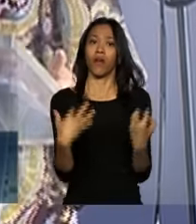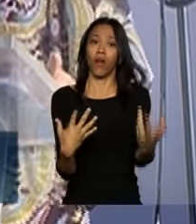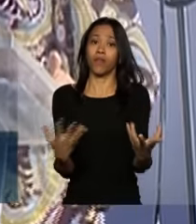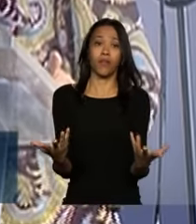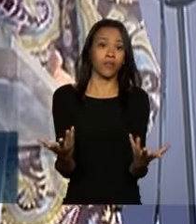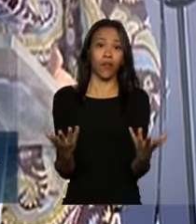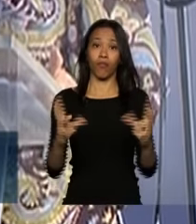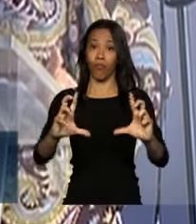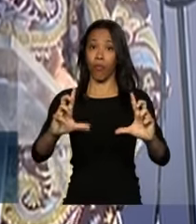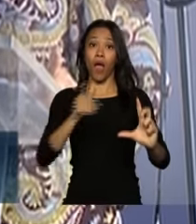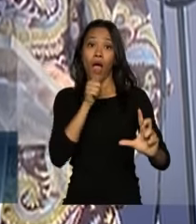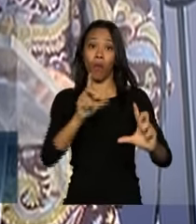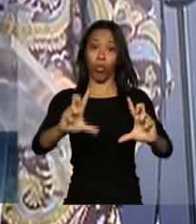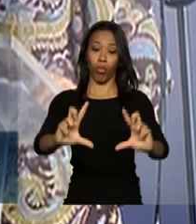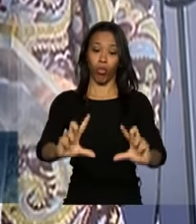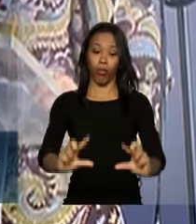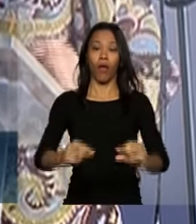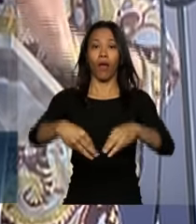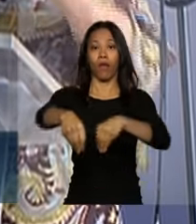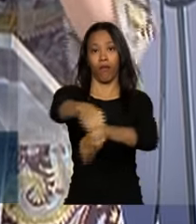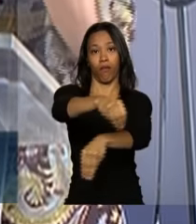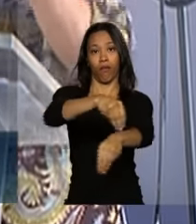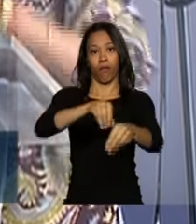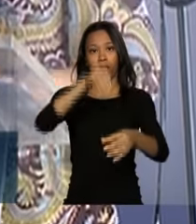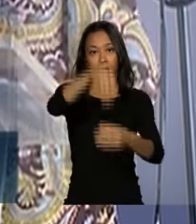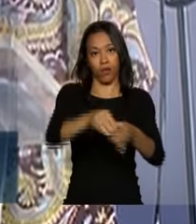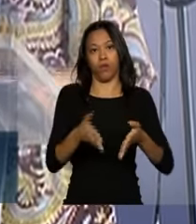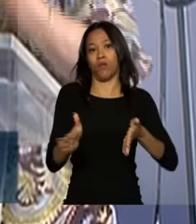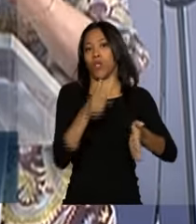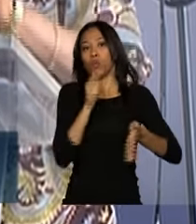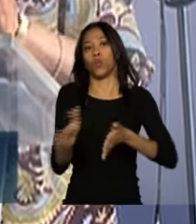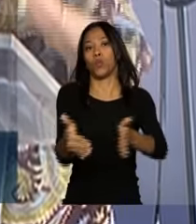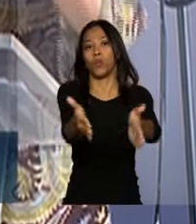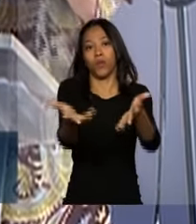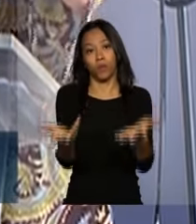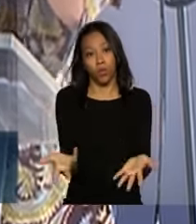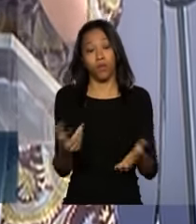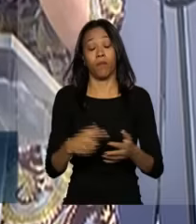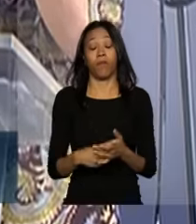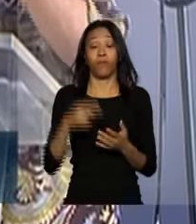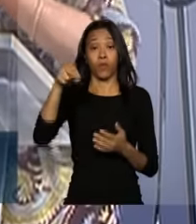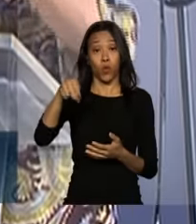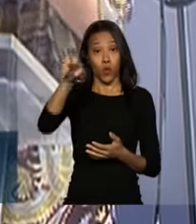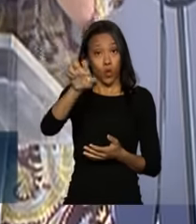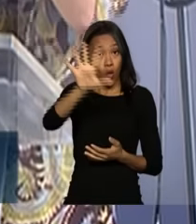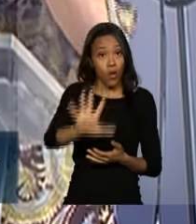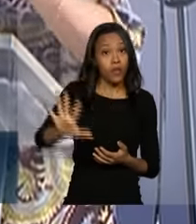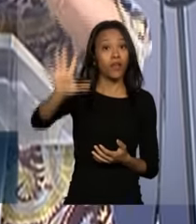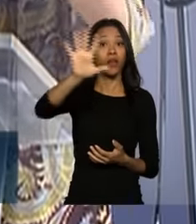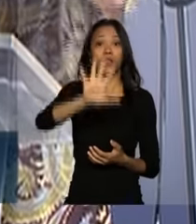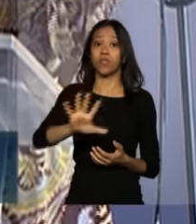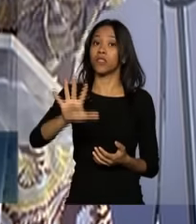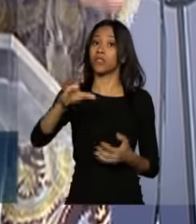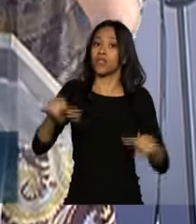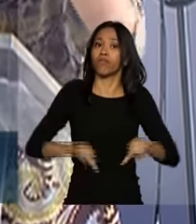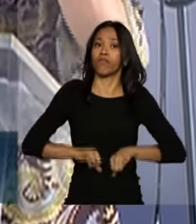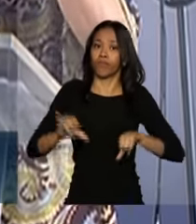Nos últimos 4 anos, o Nordeste passa por uma das maiores